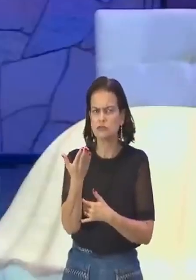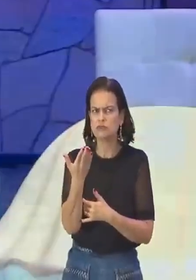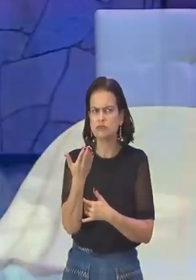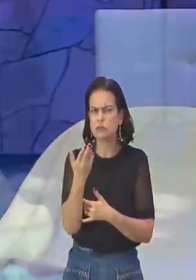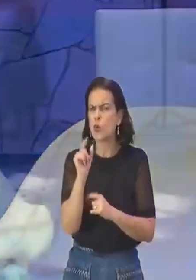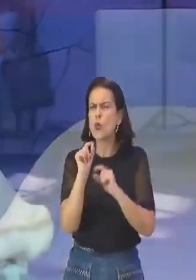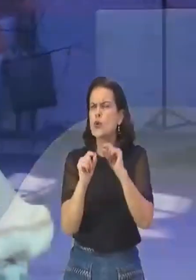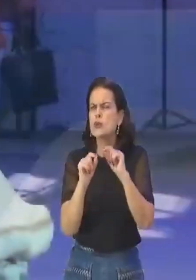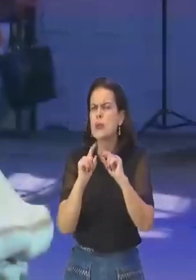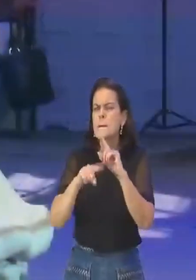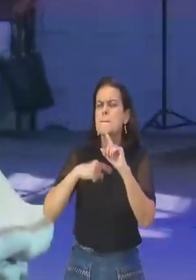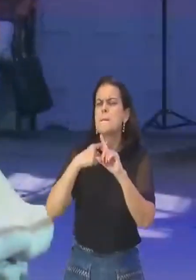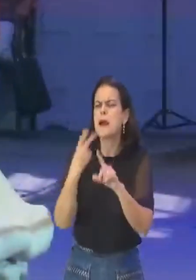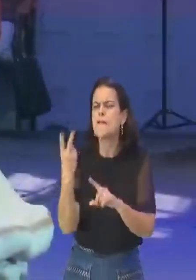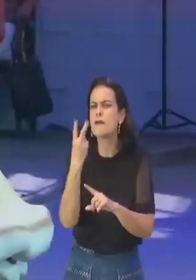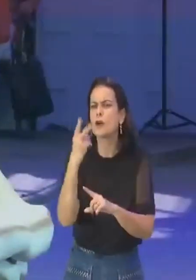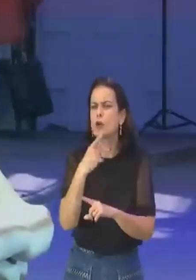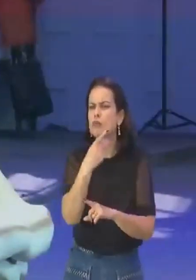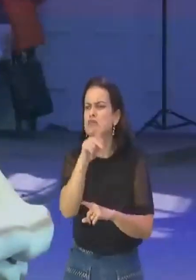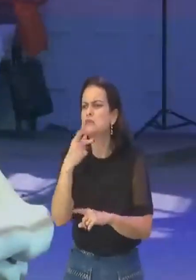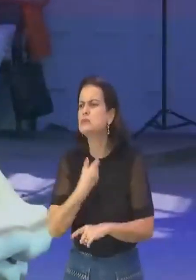de valor para você?